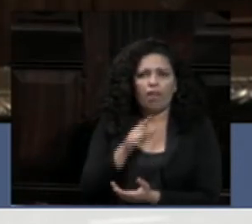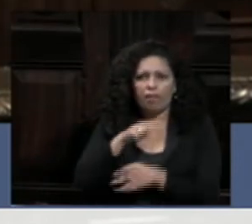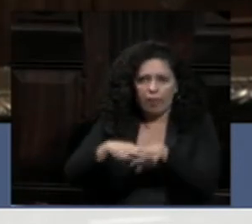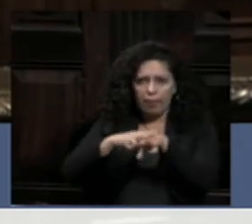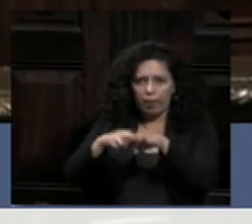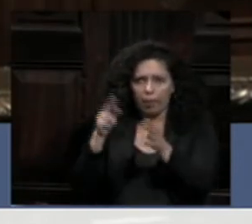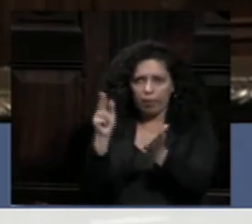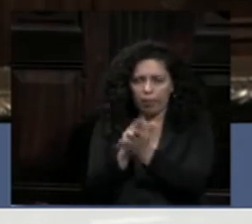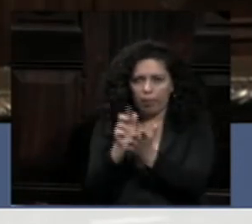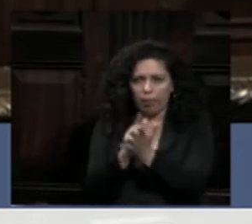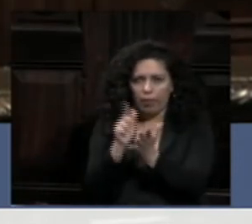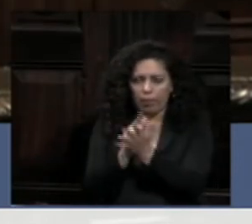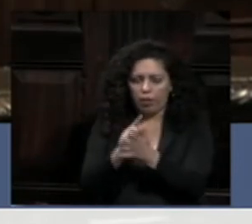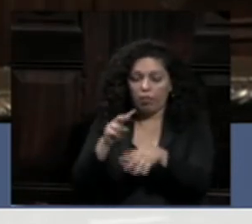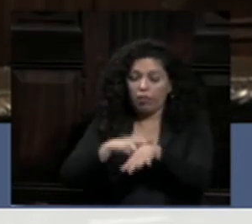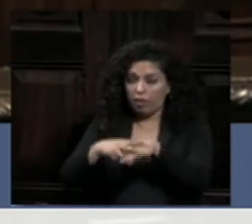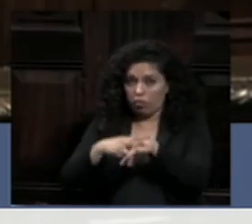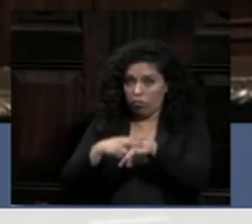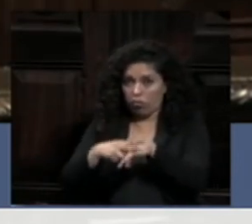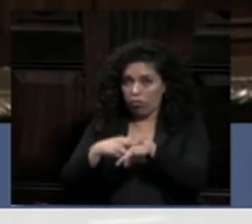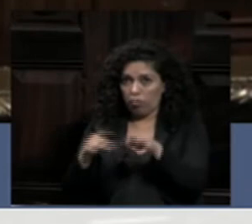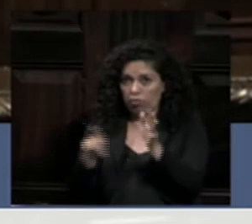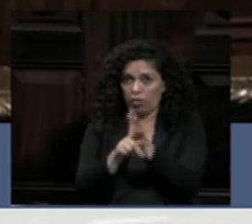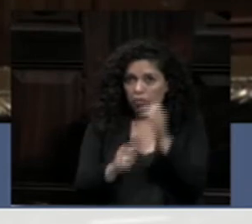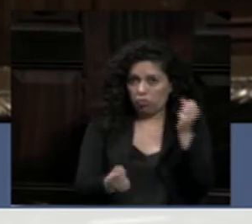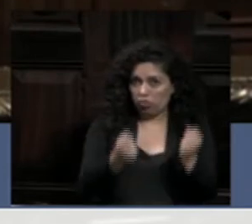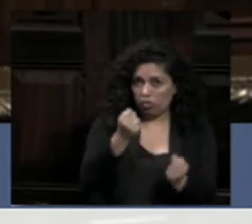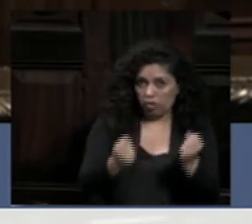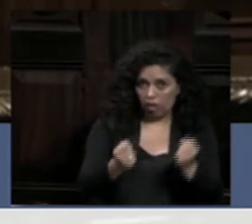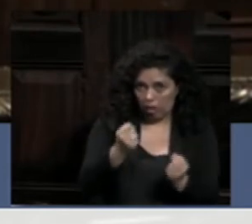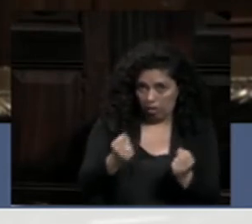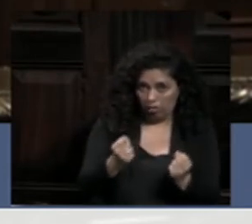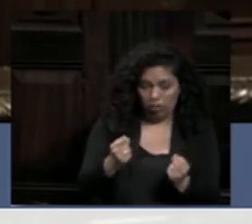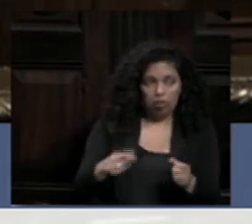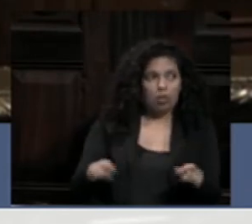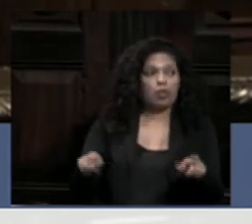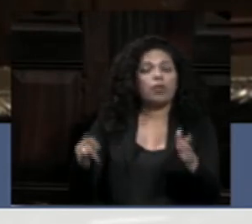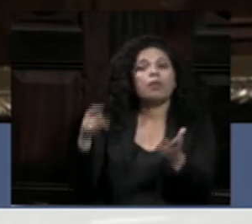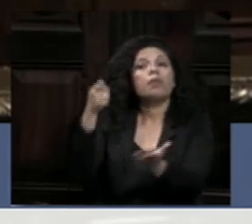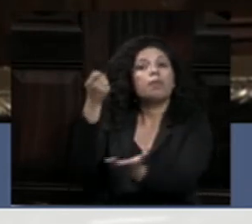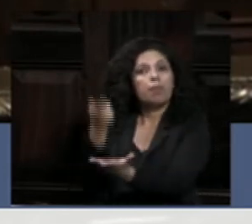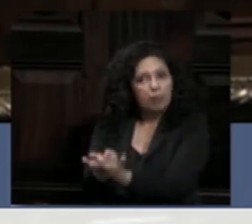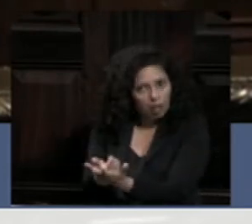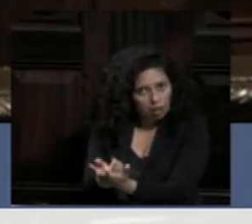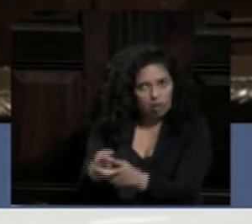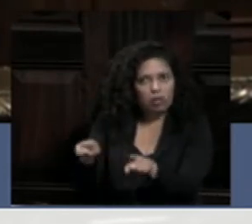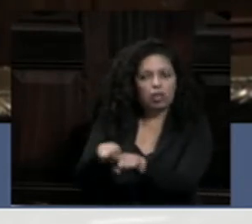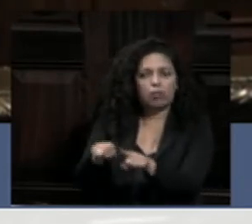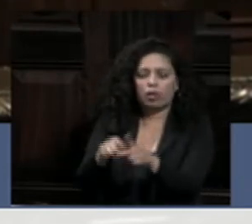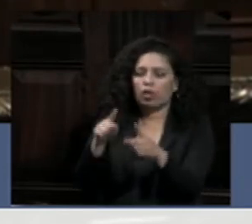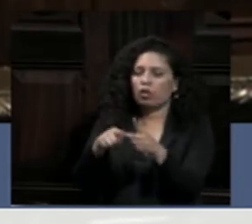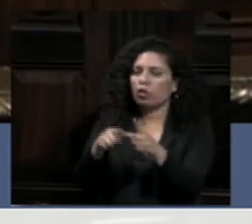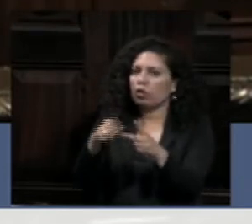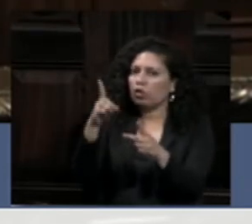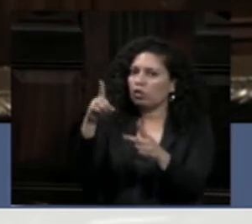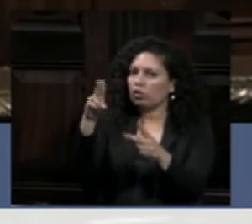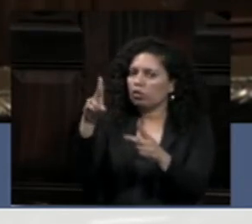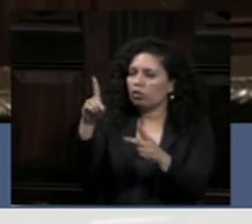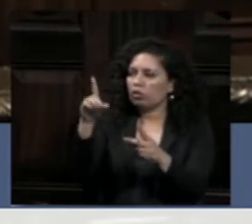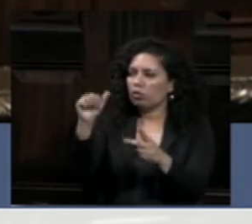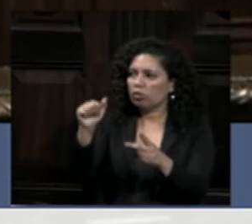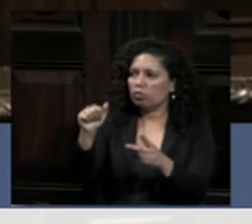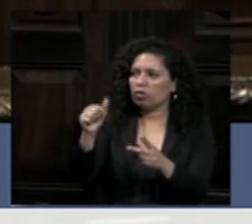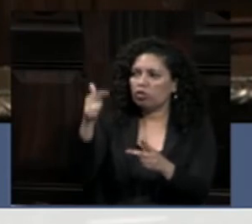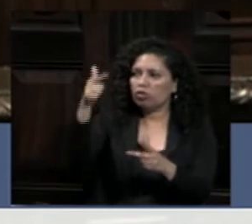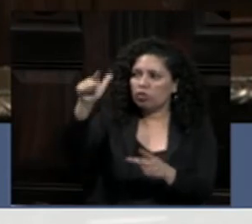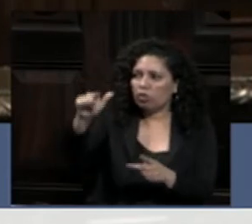ao certificado do registro do veículo, e paga o Duda de uma nova vistoria. Então